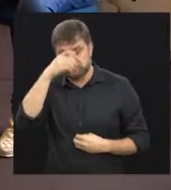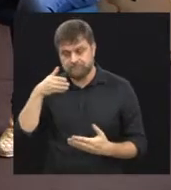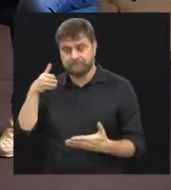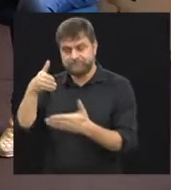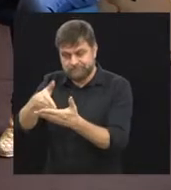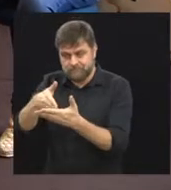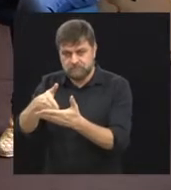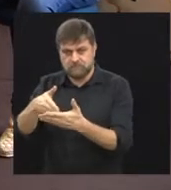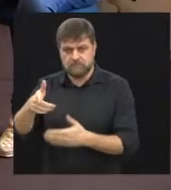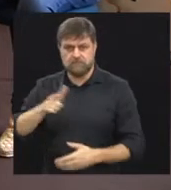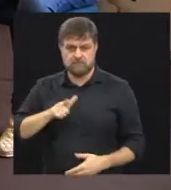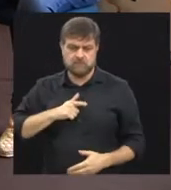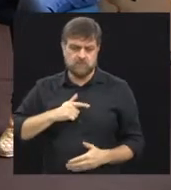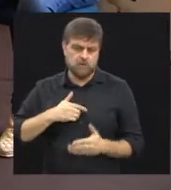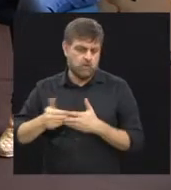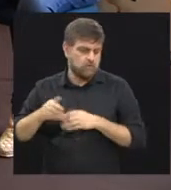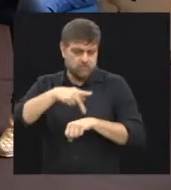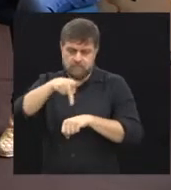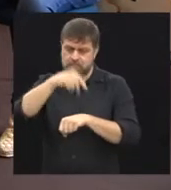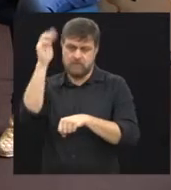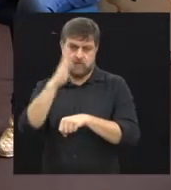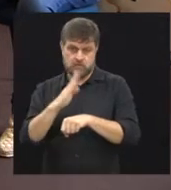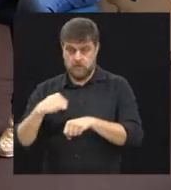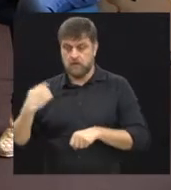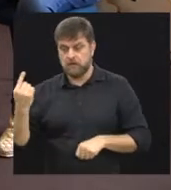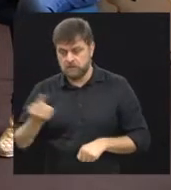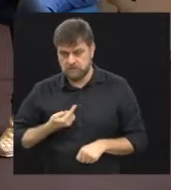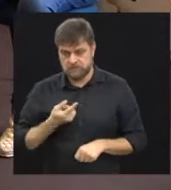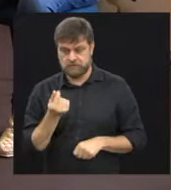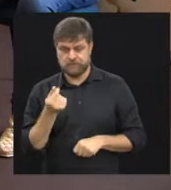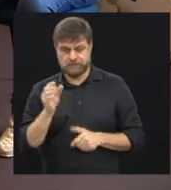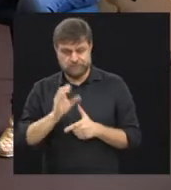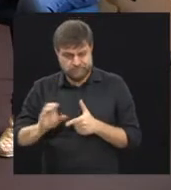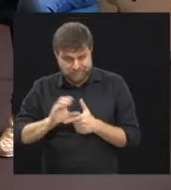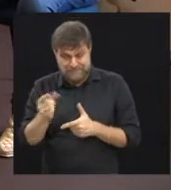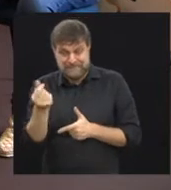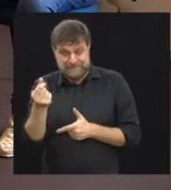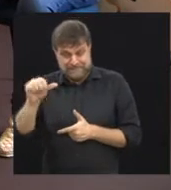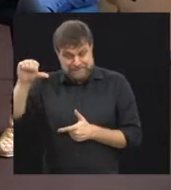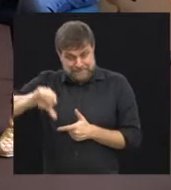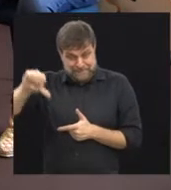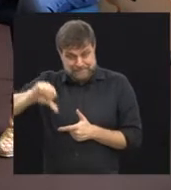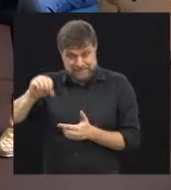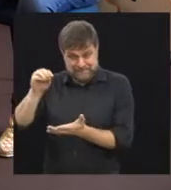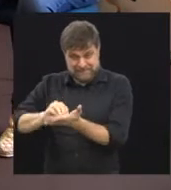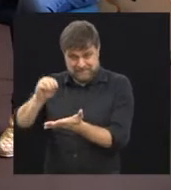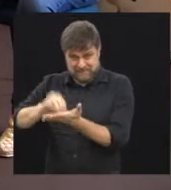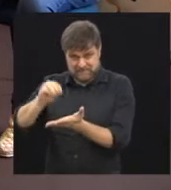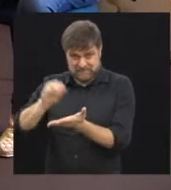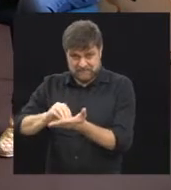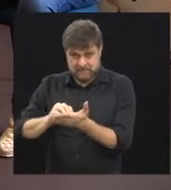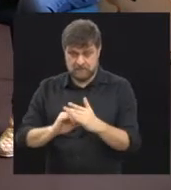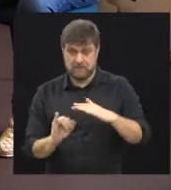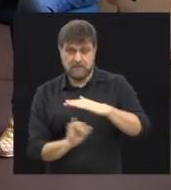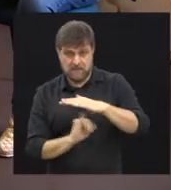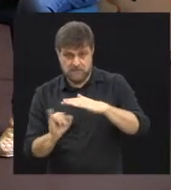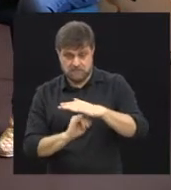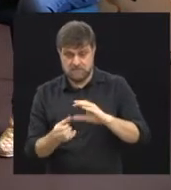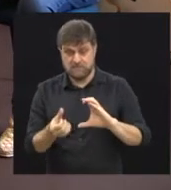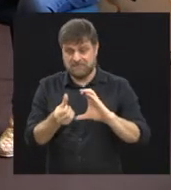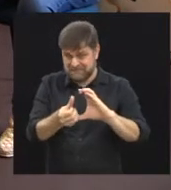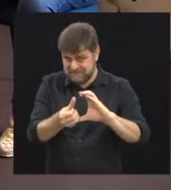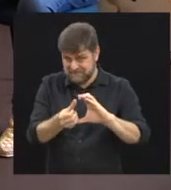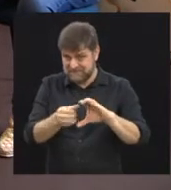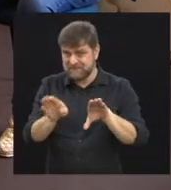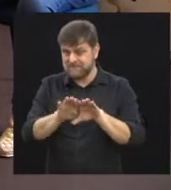dificuldade? É o que acontece com o país, né? Passamos por uma crise muito grave e a instituição sofreu também com